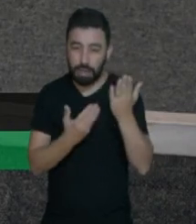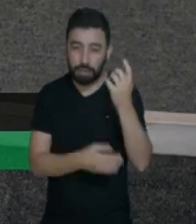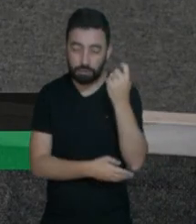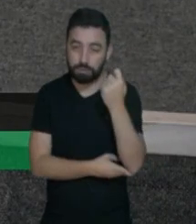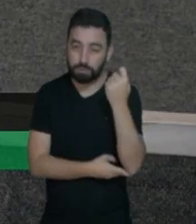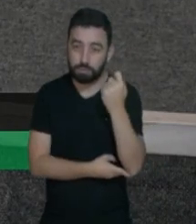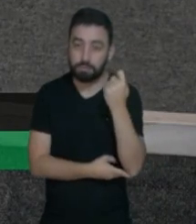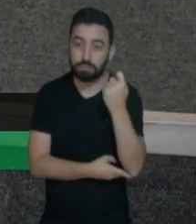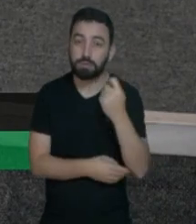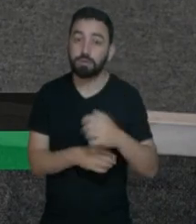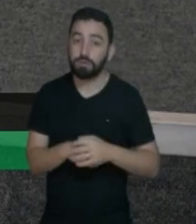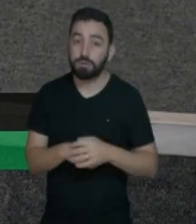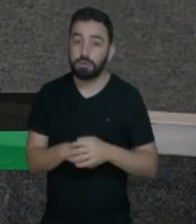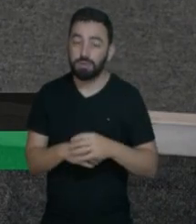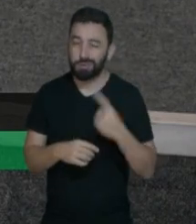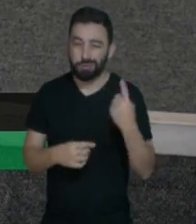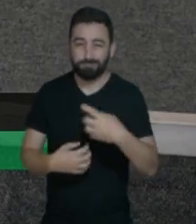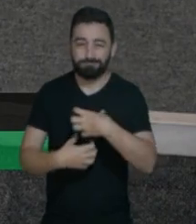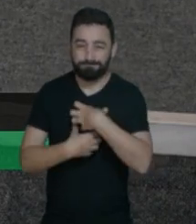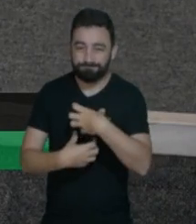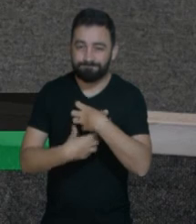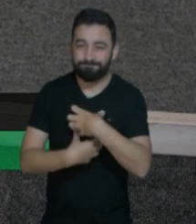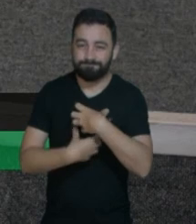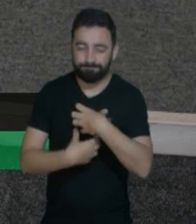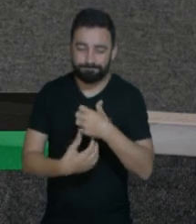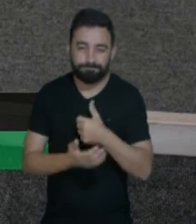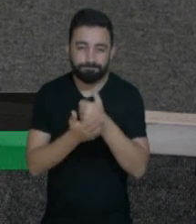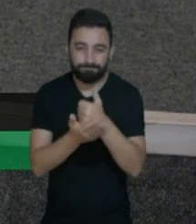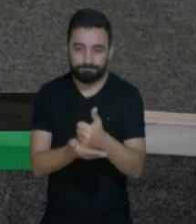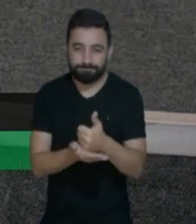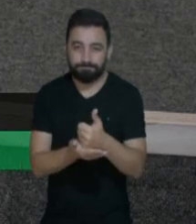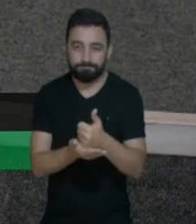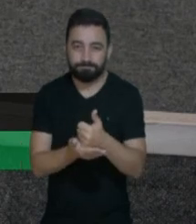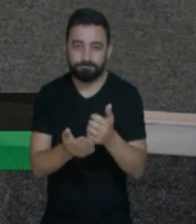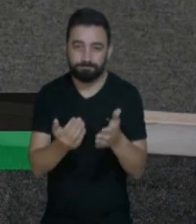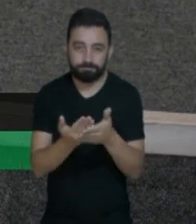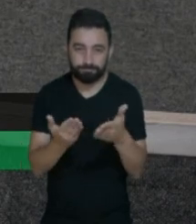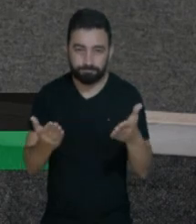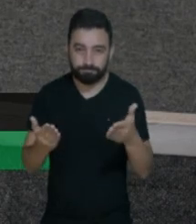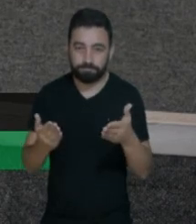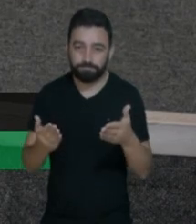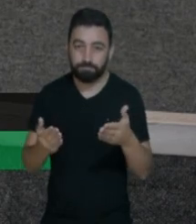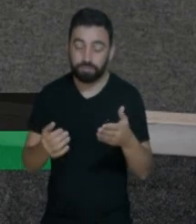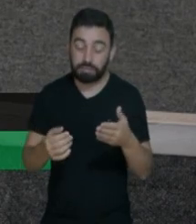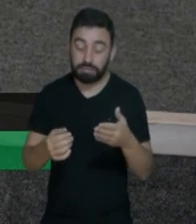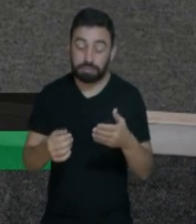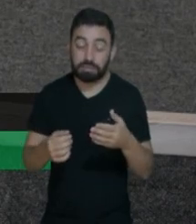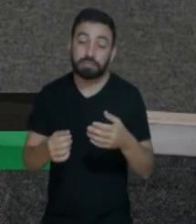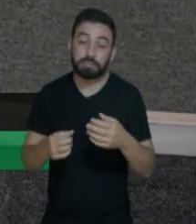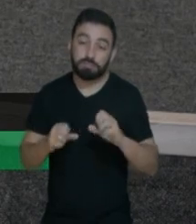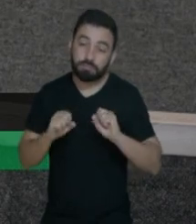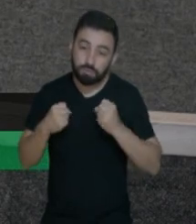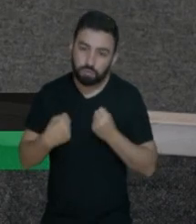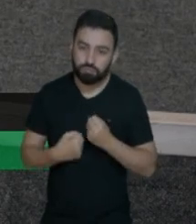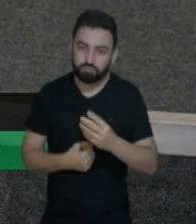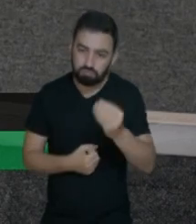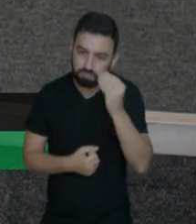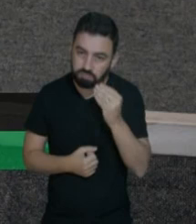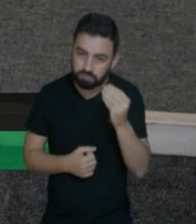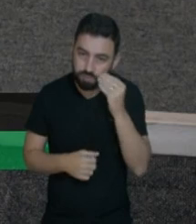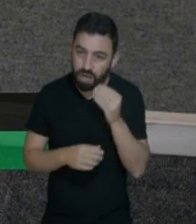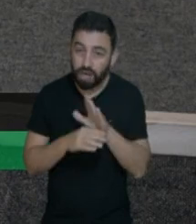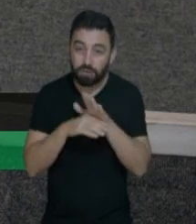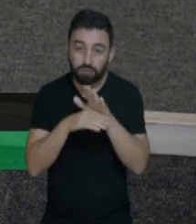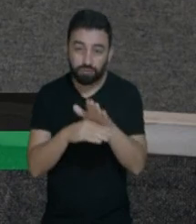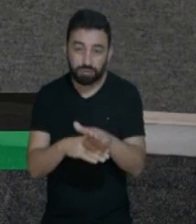Sul todos nós estamos consternados solidários e de algum modo todos dentro da sua possibilidade tem atuado para ajudar